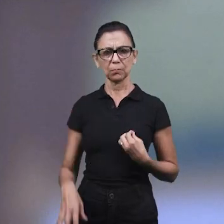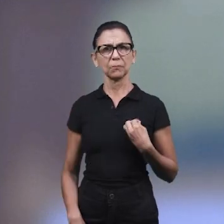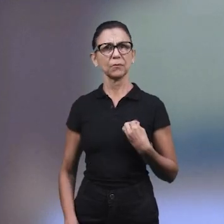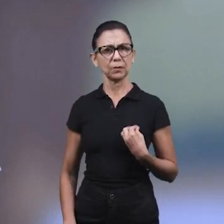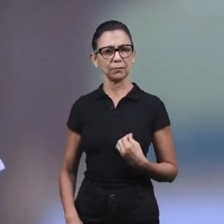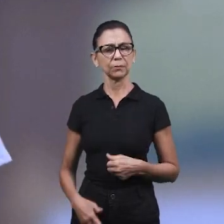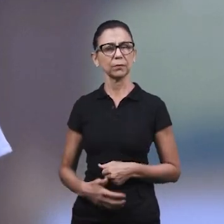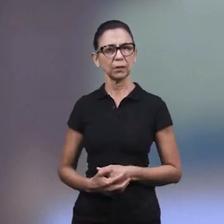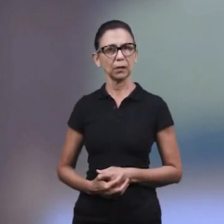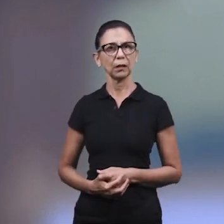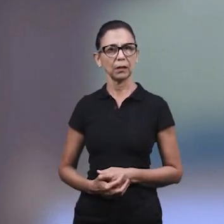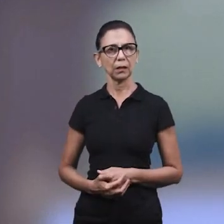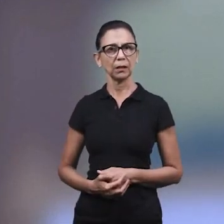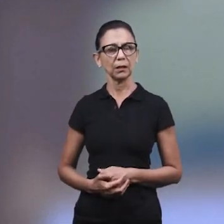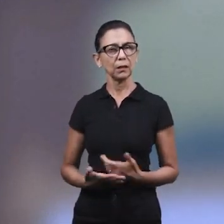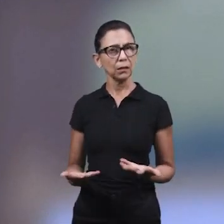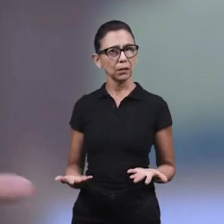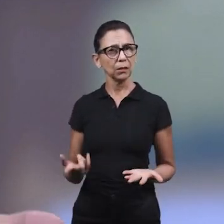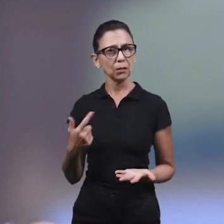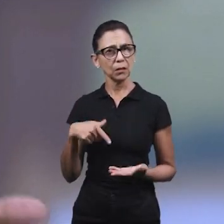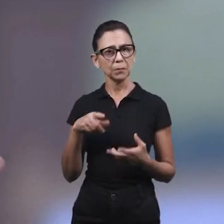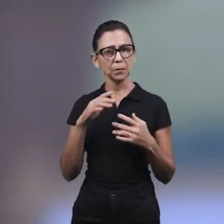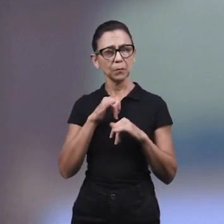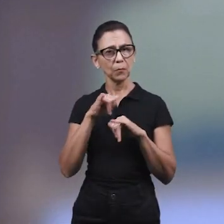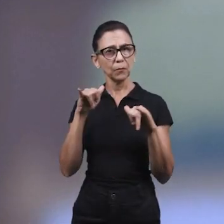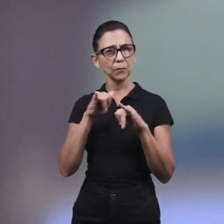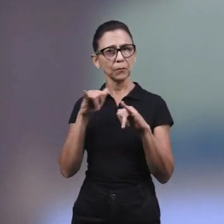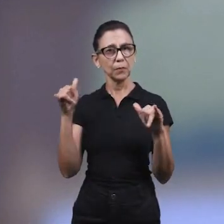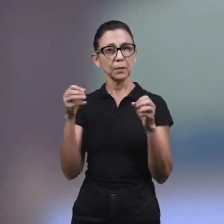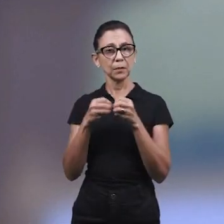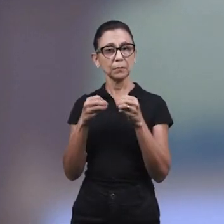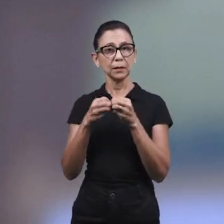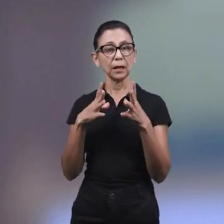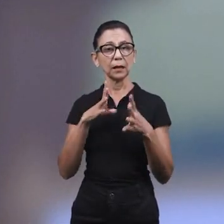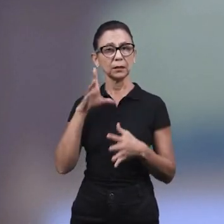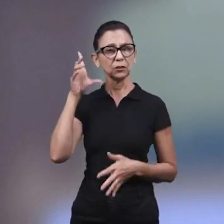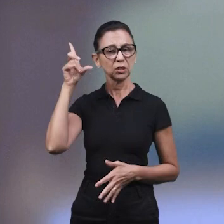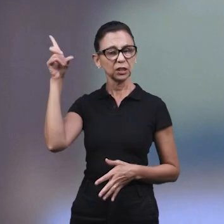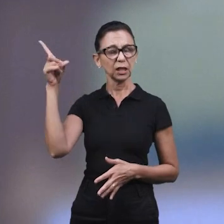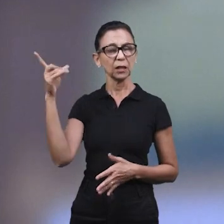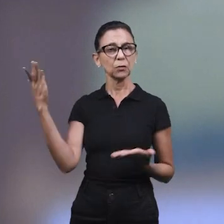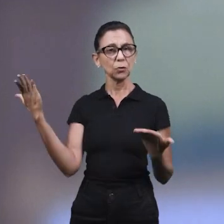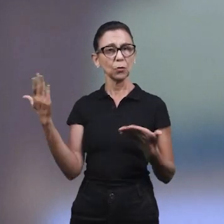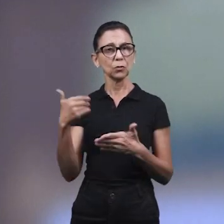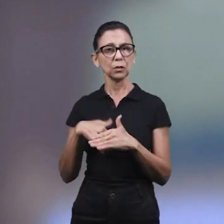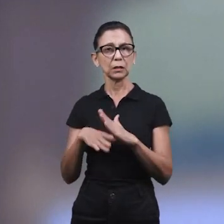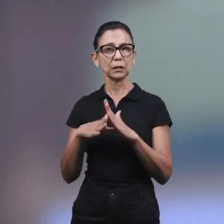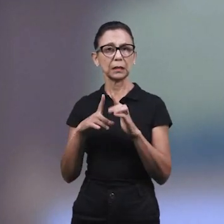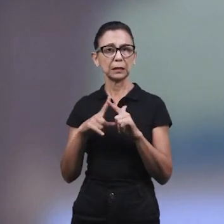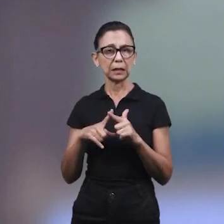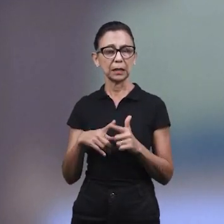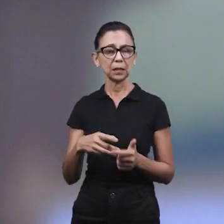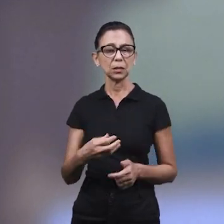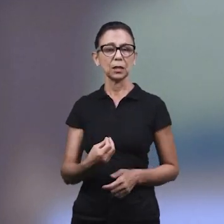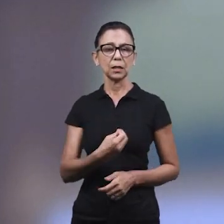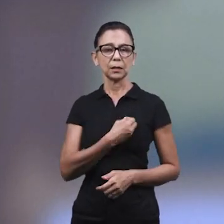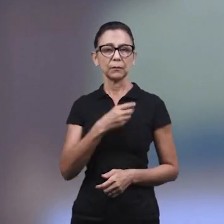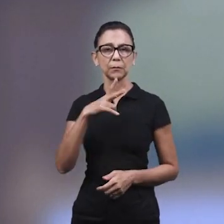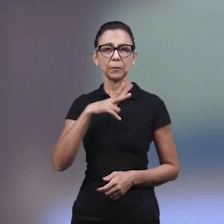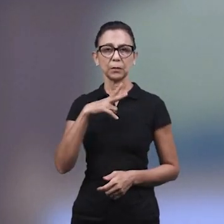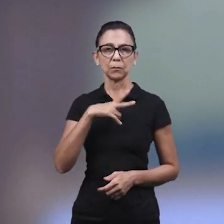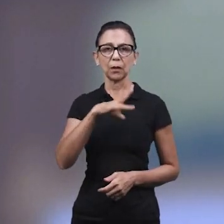vivo. Vamos falar das maravilhas que o Senhor tem feito no nosso meio. E a maior delas é